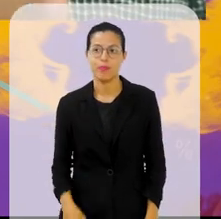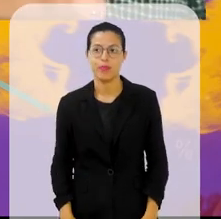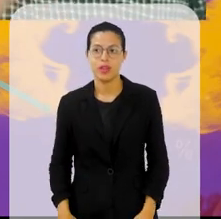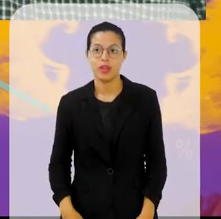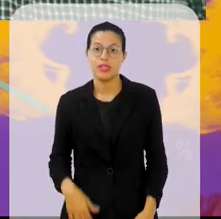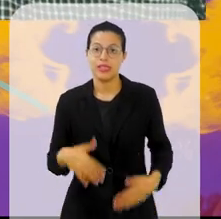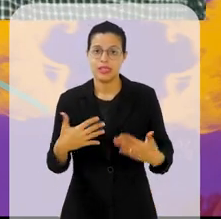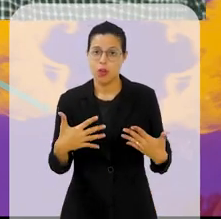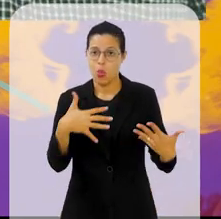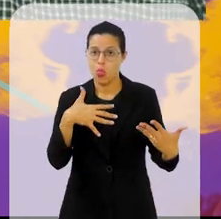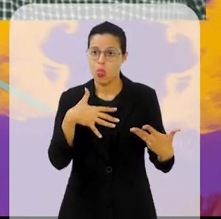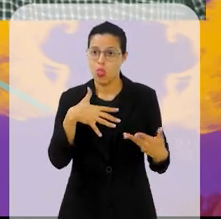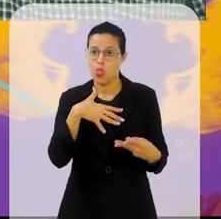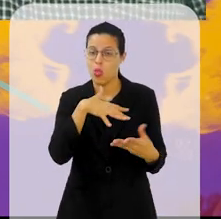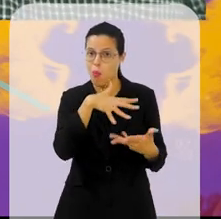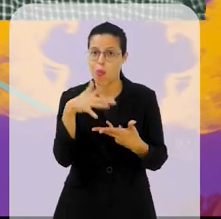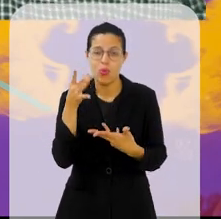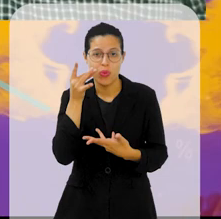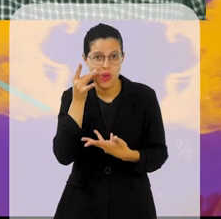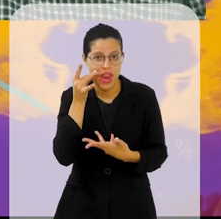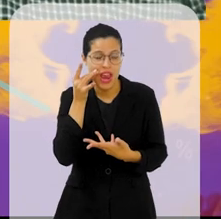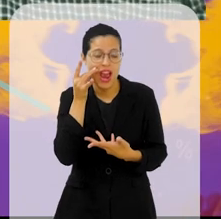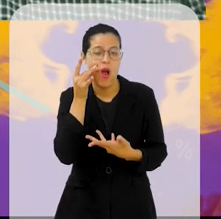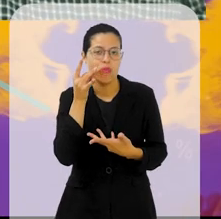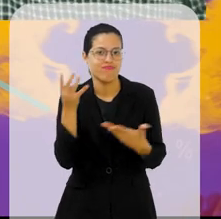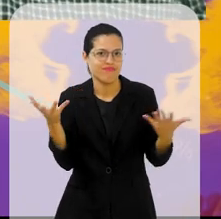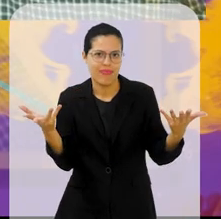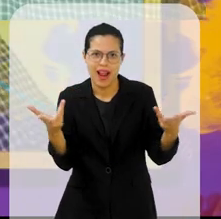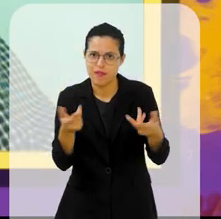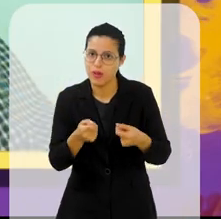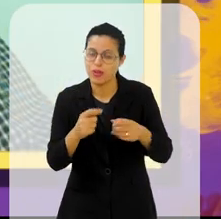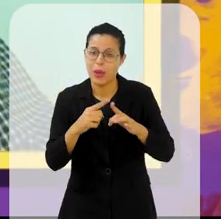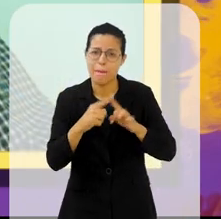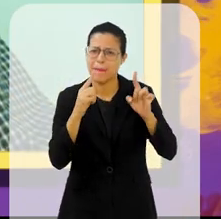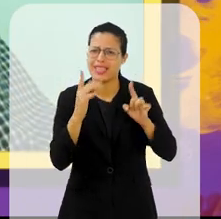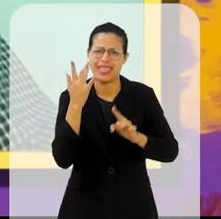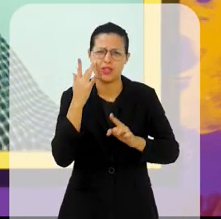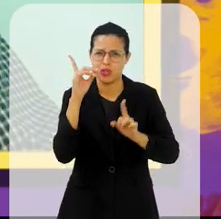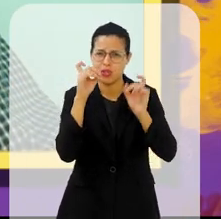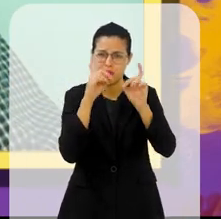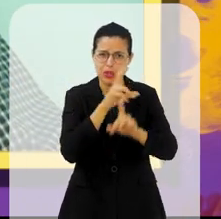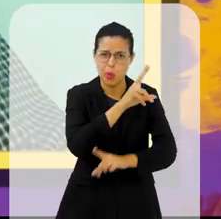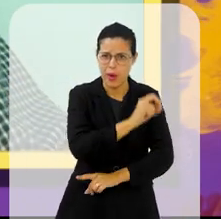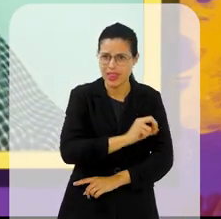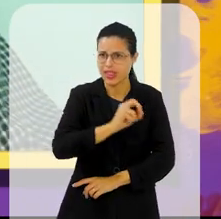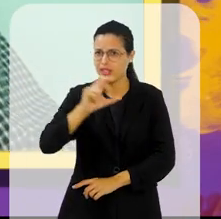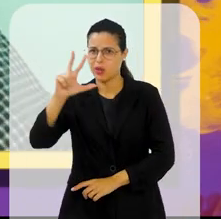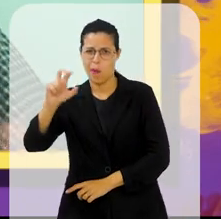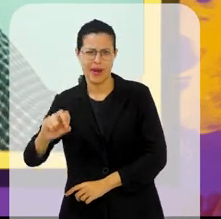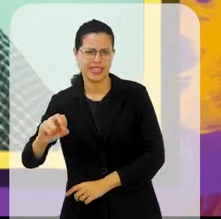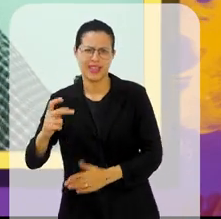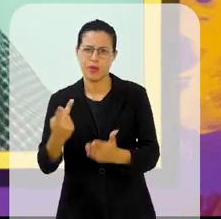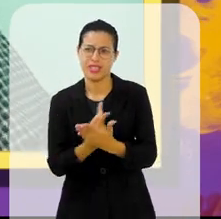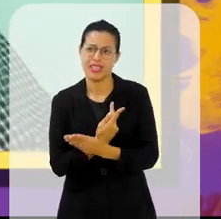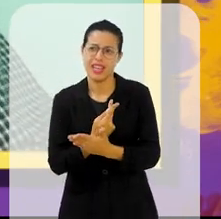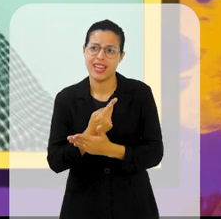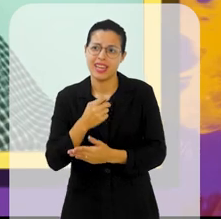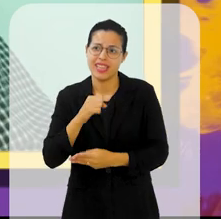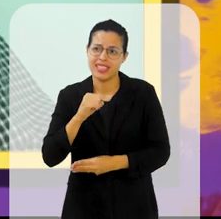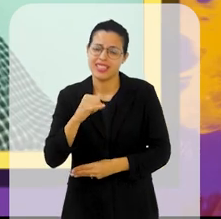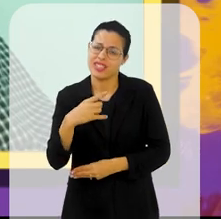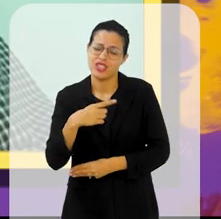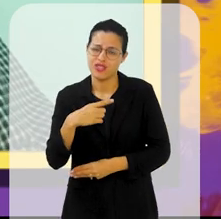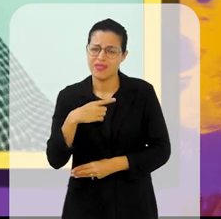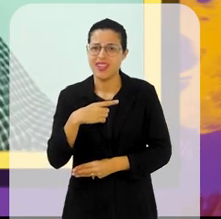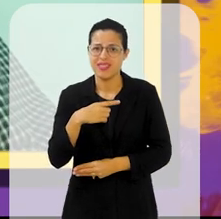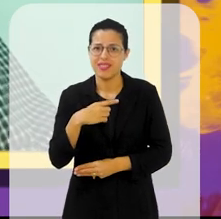real, seria maravilhoso, mas eu acho que dificilmente esse 50-50 vai acontecer. Máximo 10%, mas se tiver, já vem de